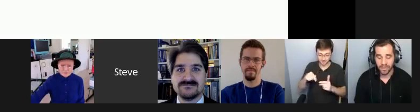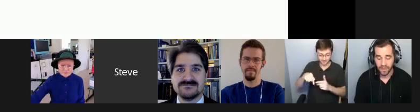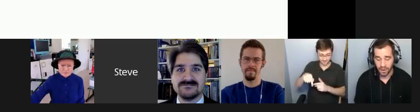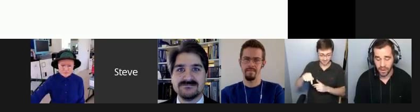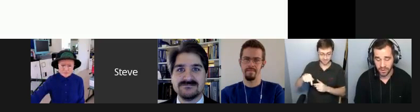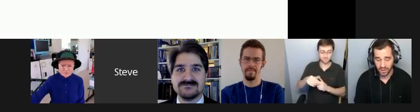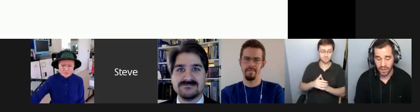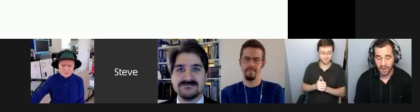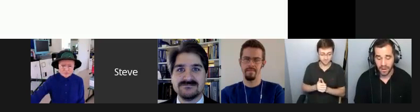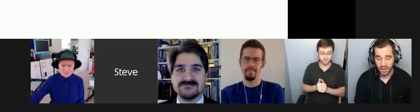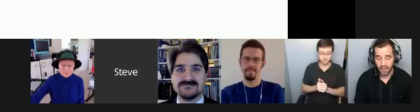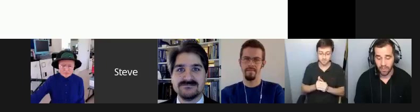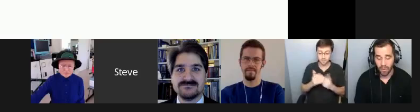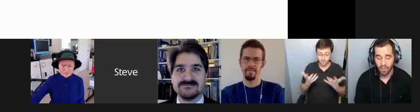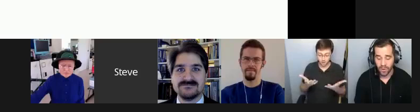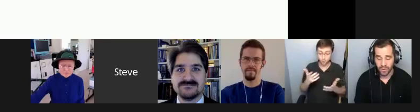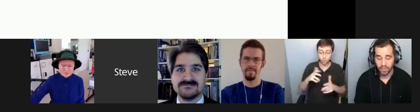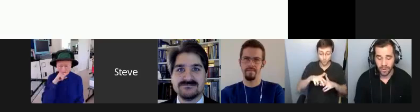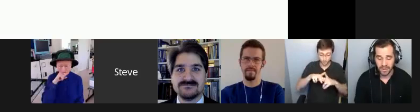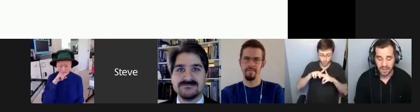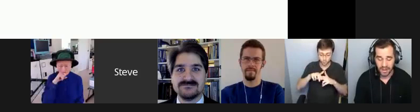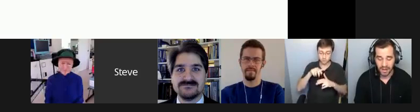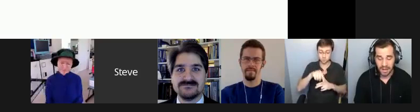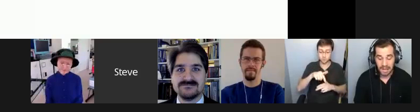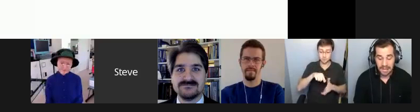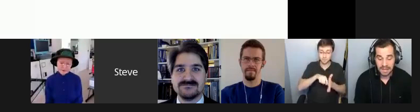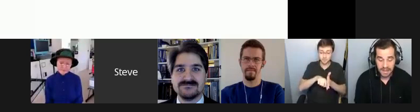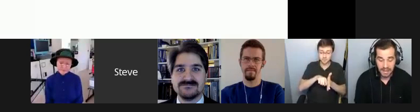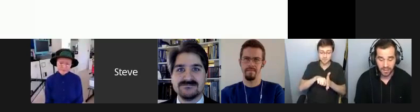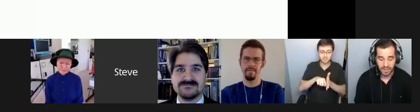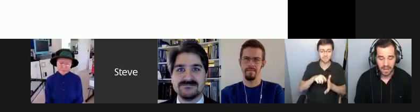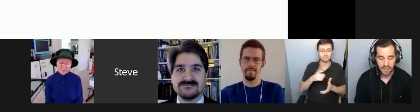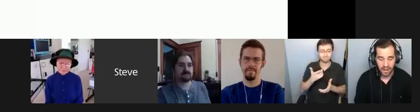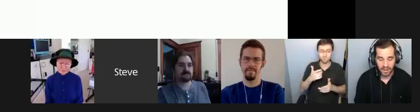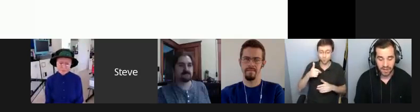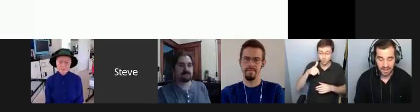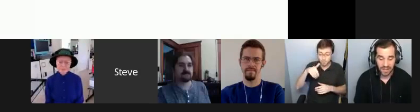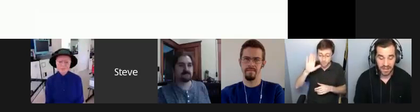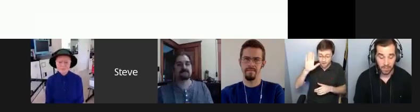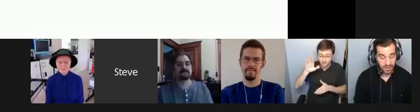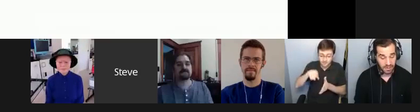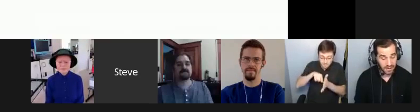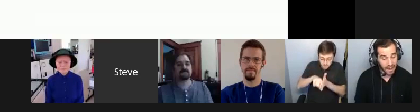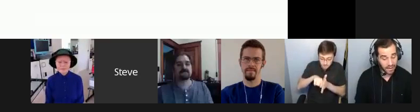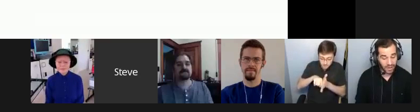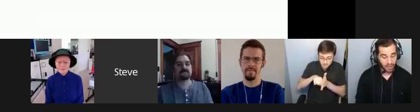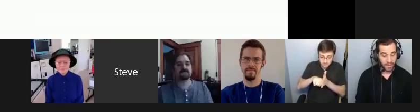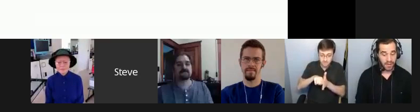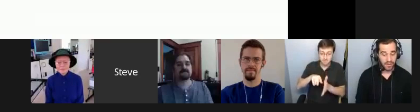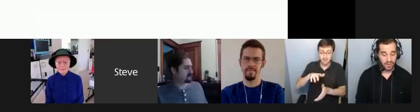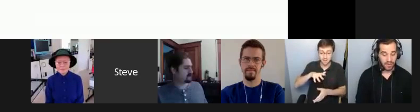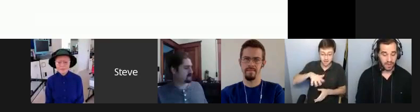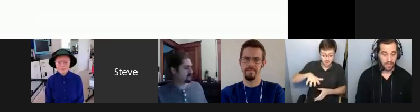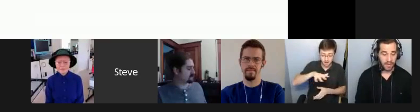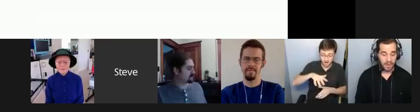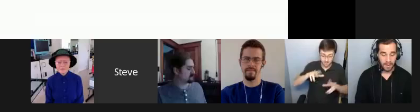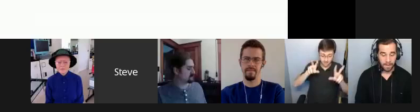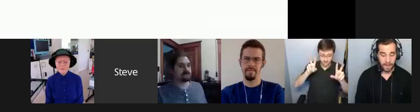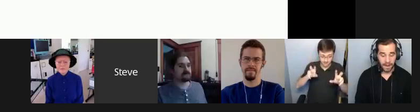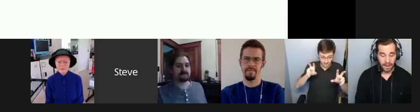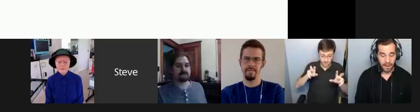iconicidade muito forte. Então, como isso pode ser escrito em sign writing? Existe essa possibilidade realmente ou